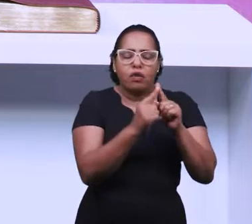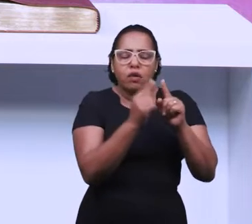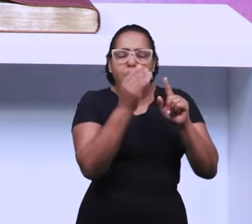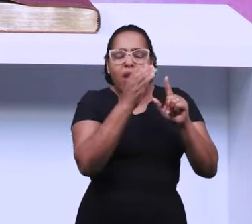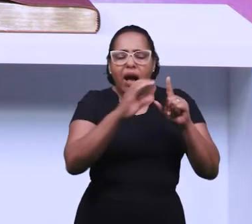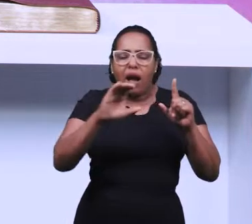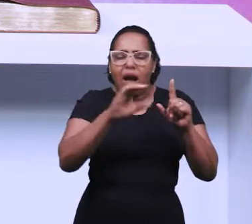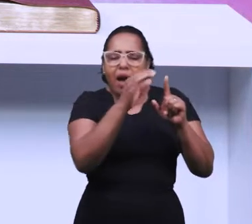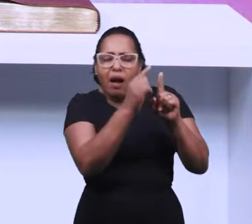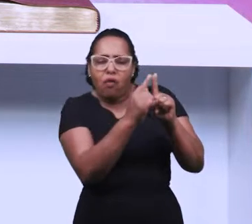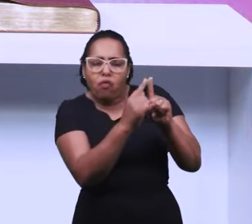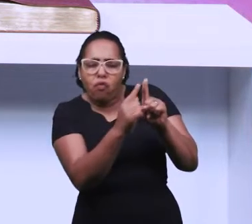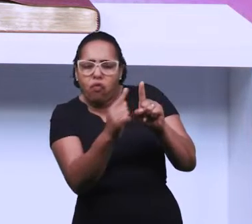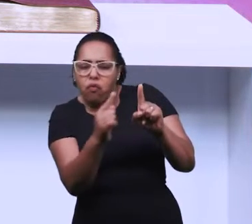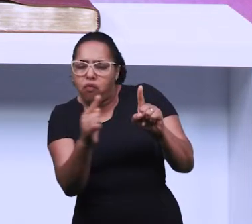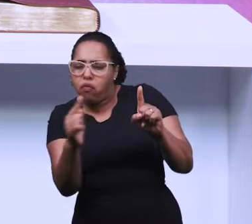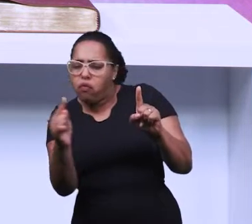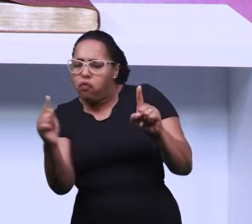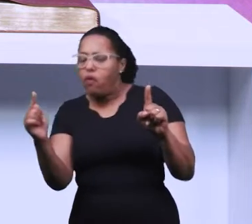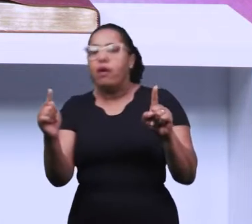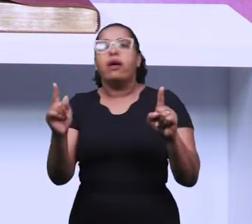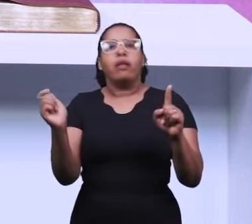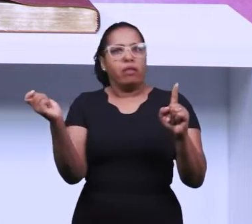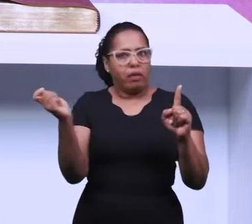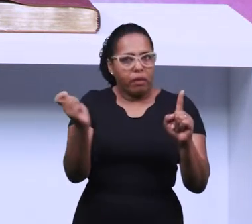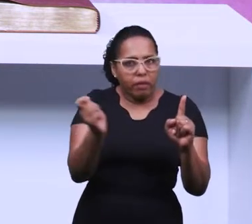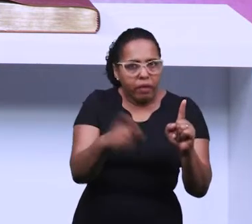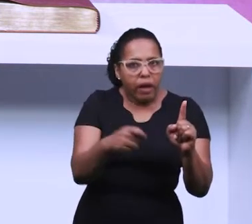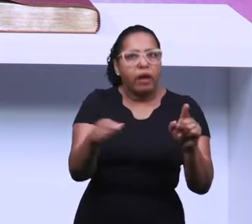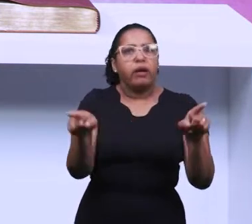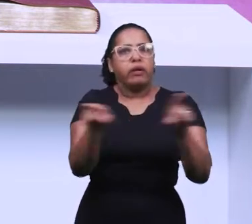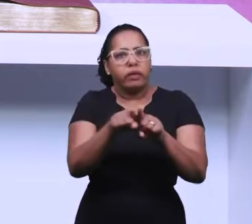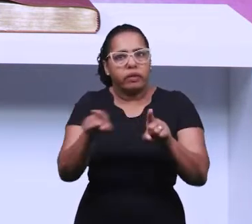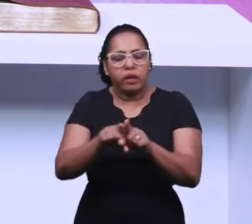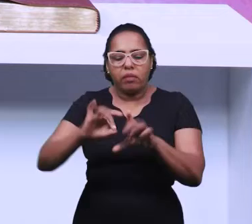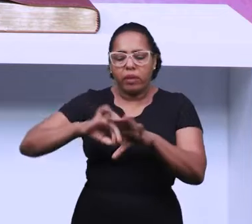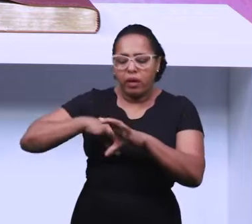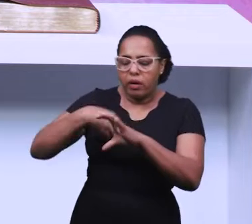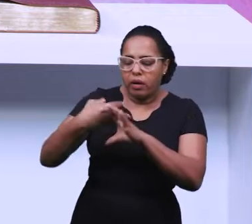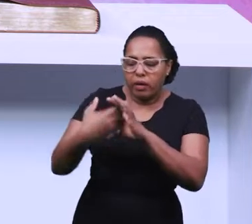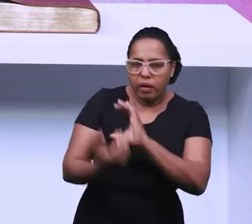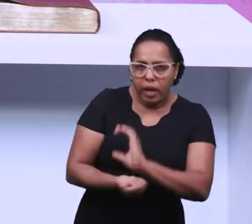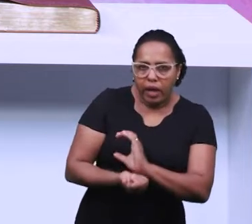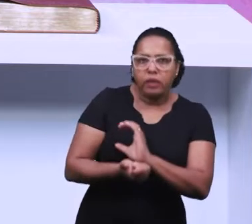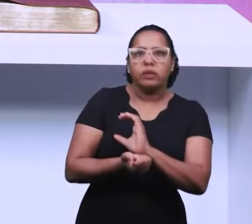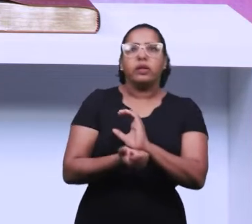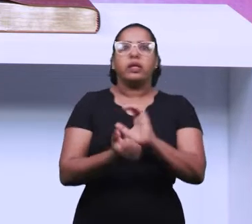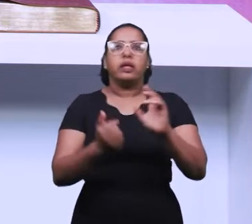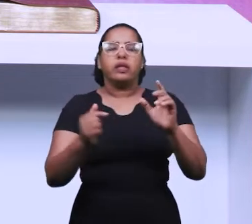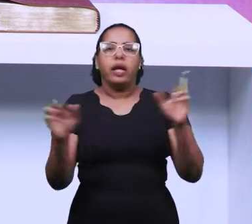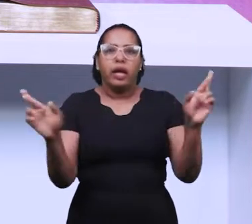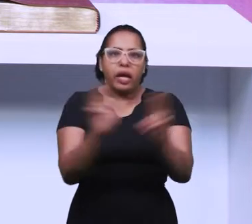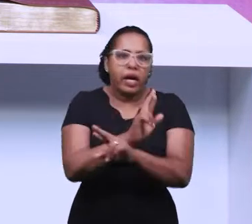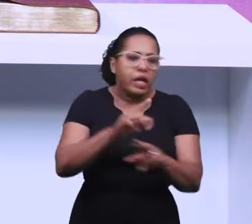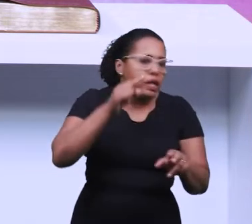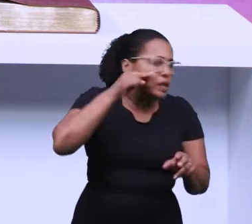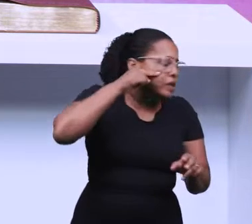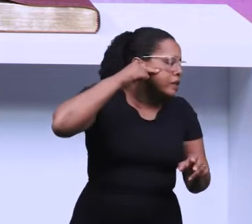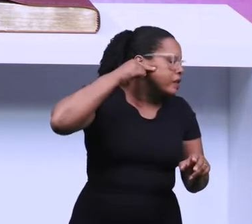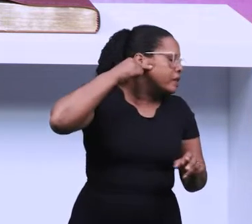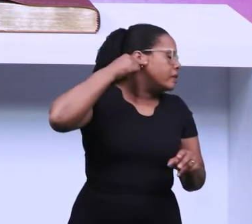vocal, pode também ganhar novas características em relação às ressonâncias